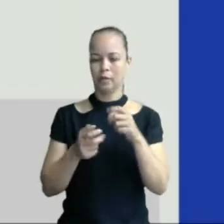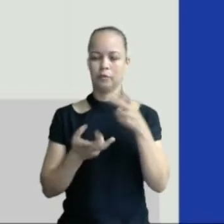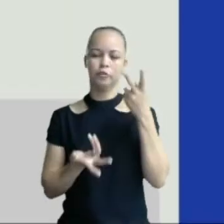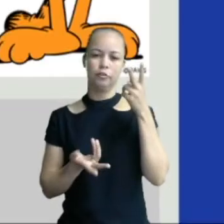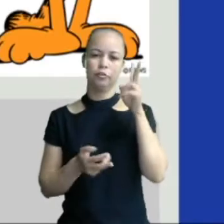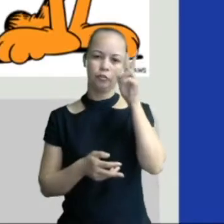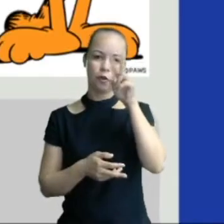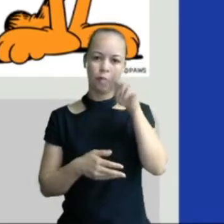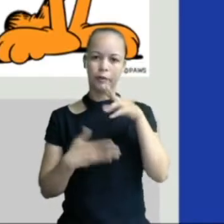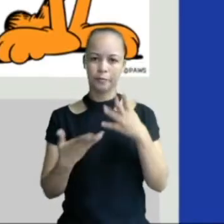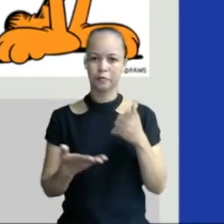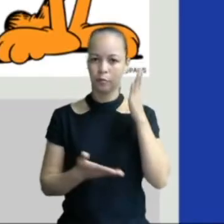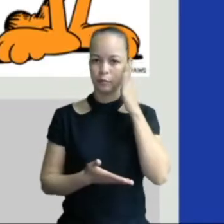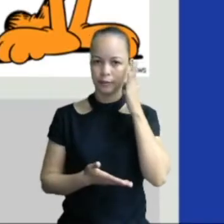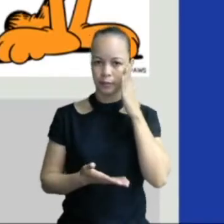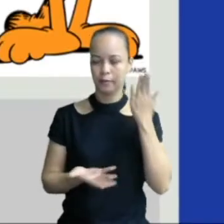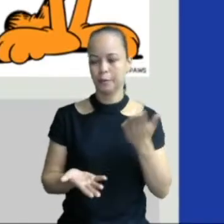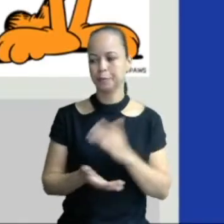próximo slide.